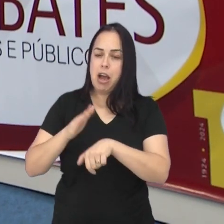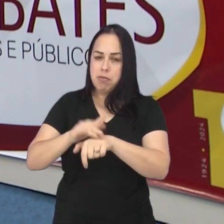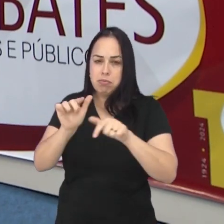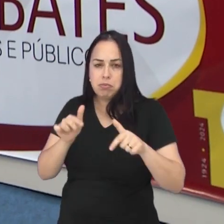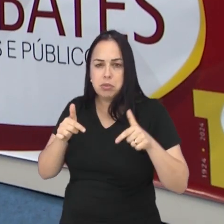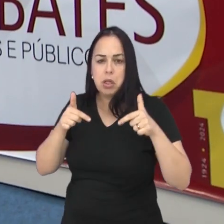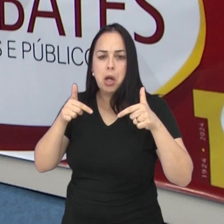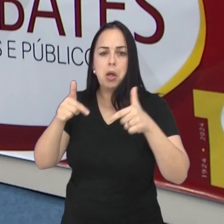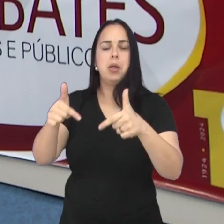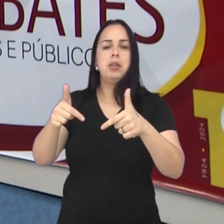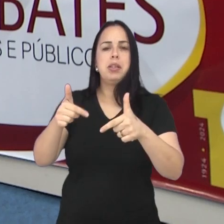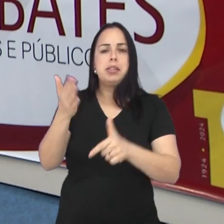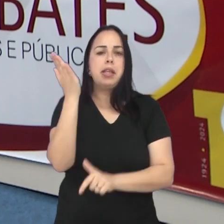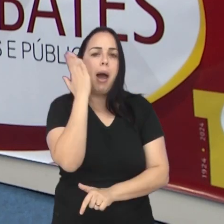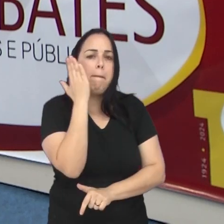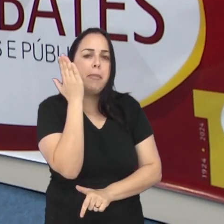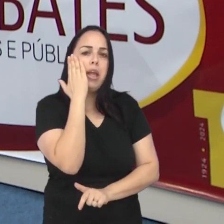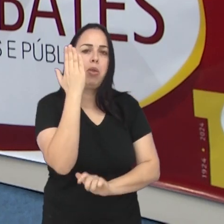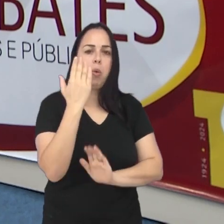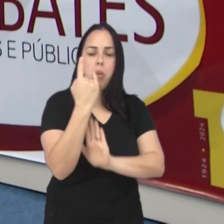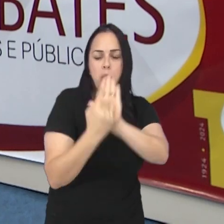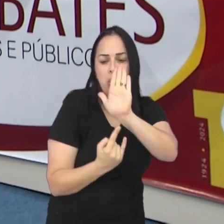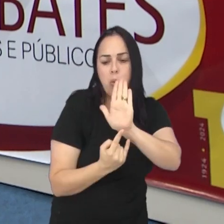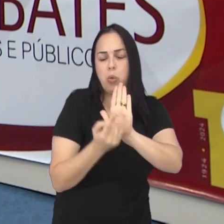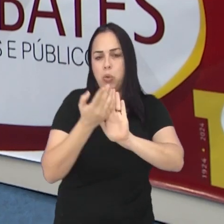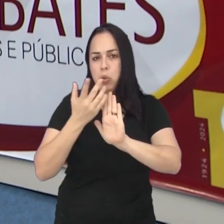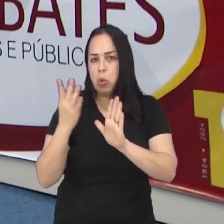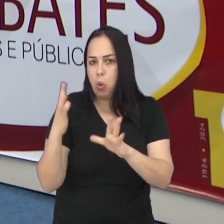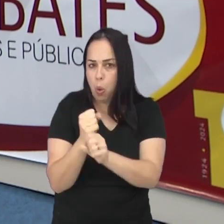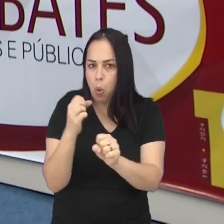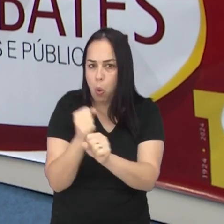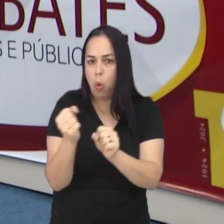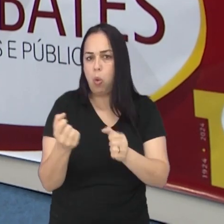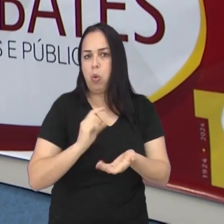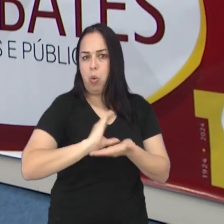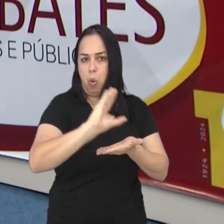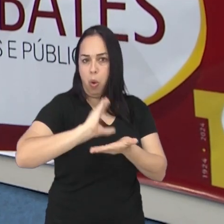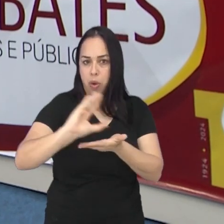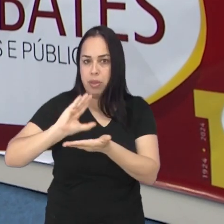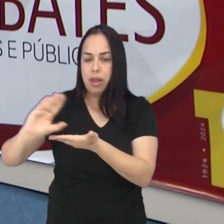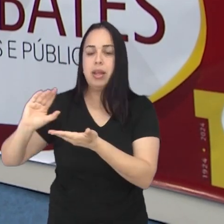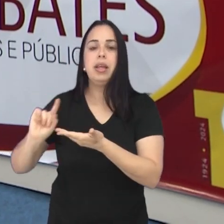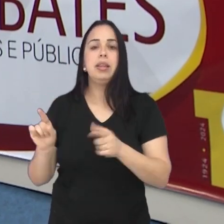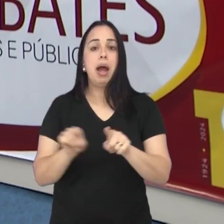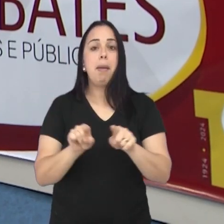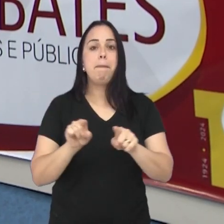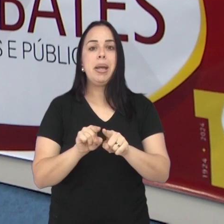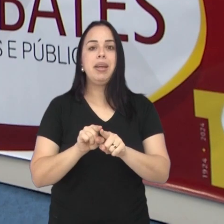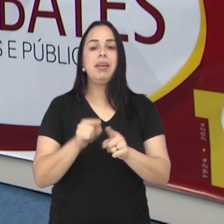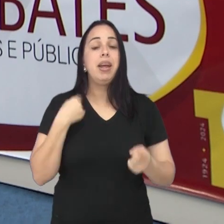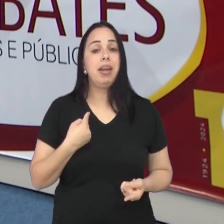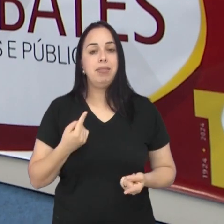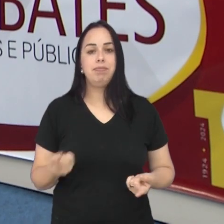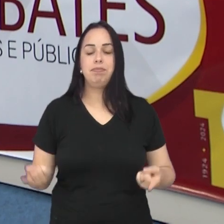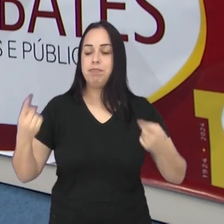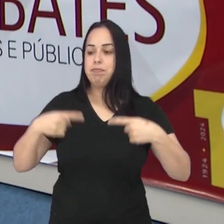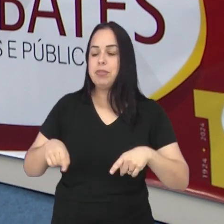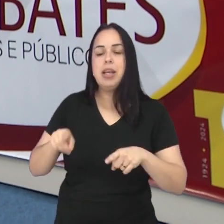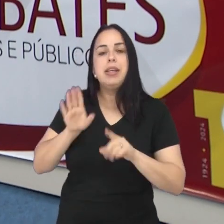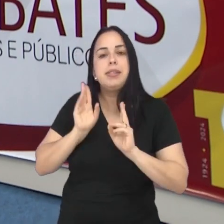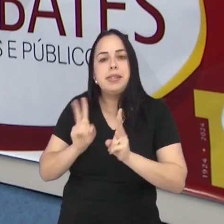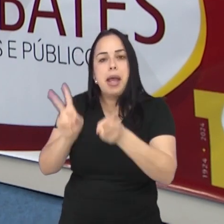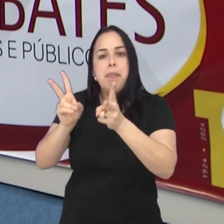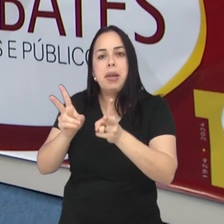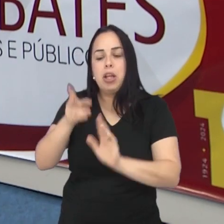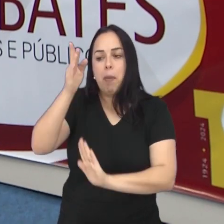ou seja, provocando a Corte de Contas, dando início a processos nos tribunais de contas e também como um órgão